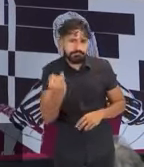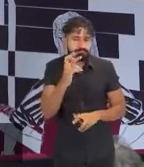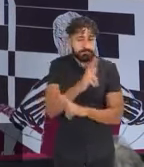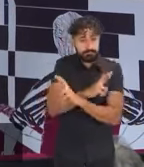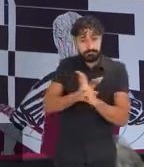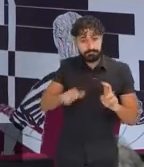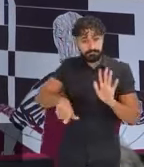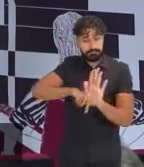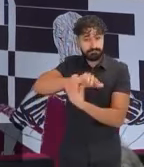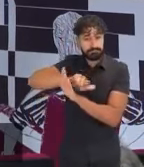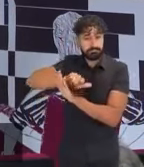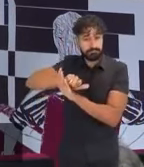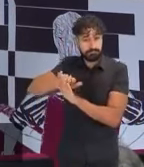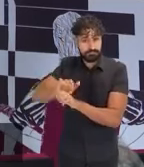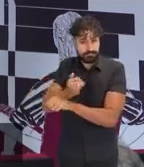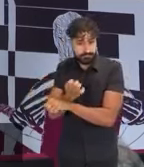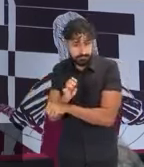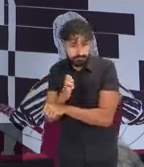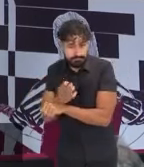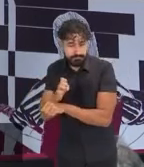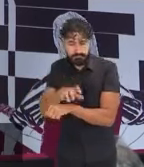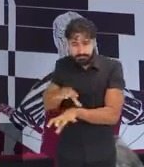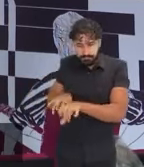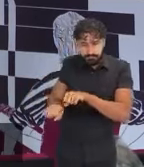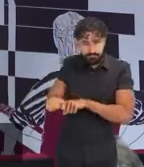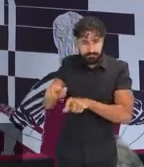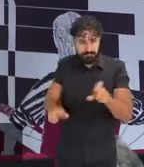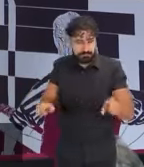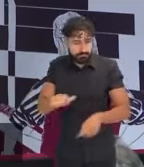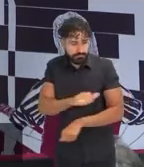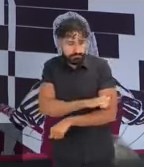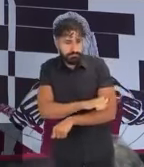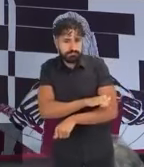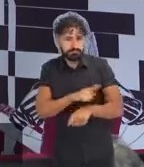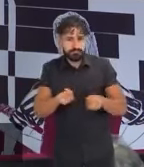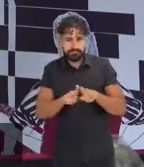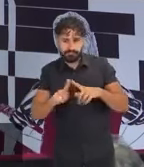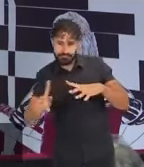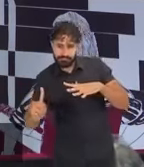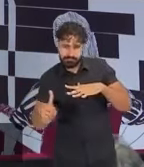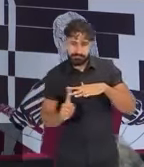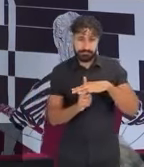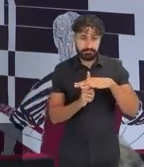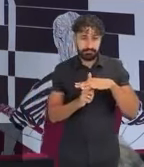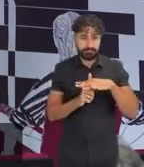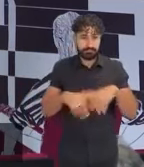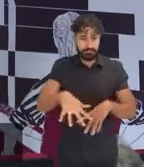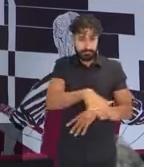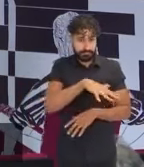papel do estágio na formação dos estudantes e em sua inserção no mercado de trabalho.